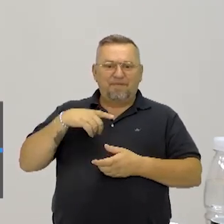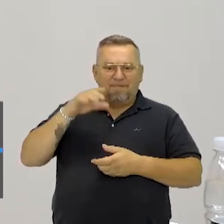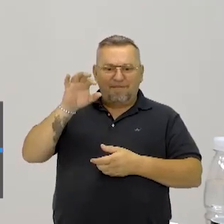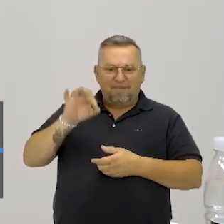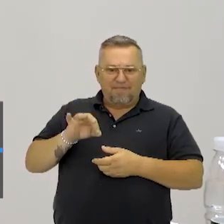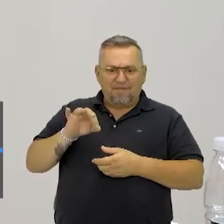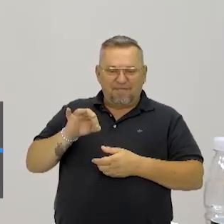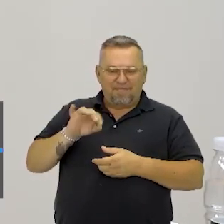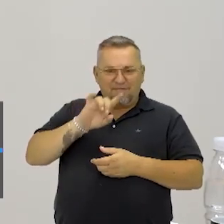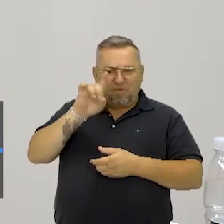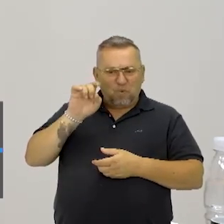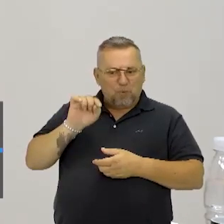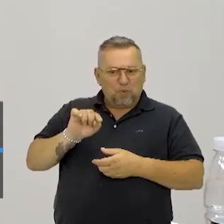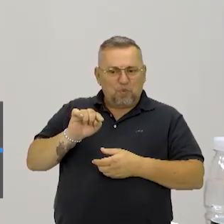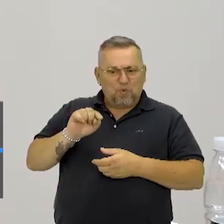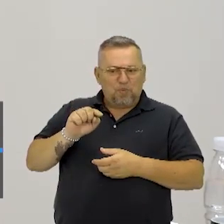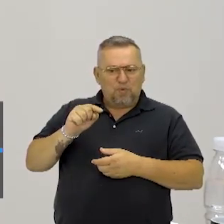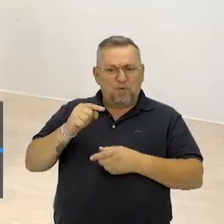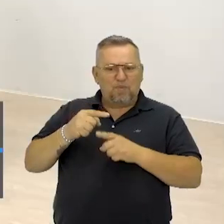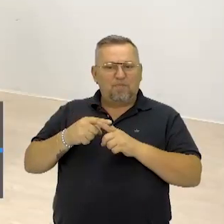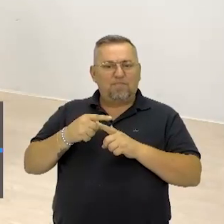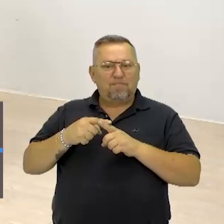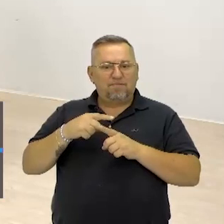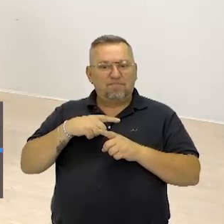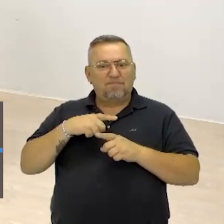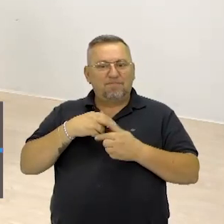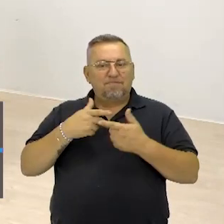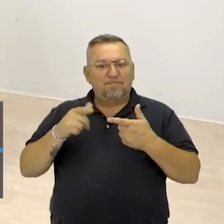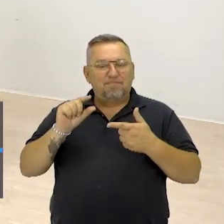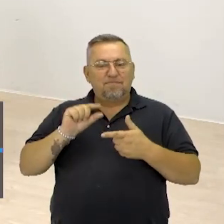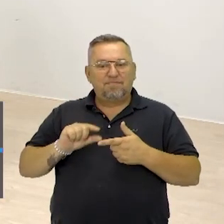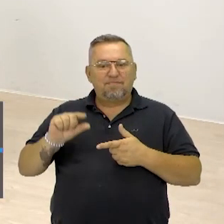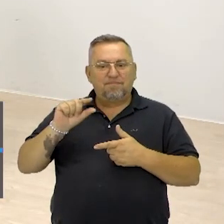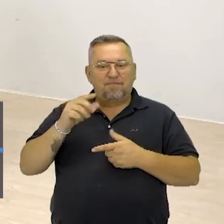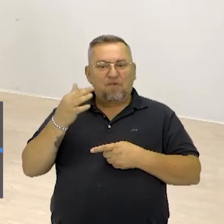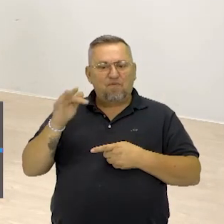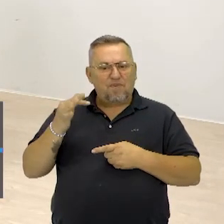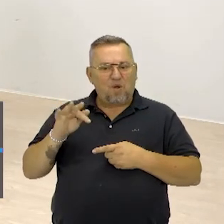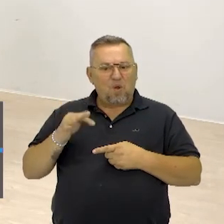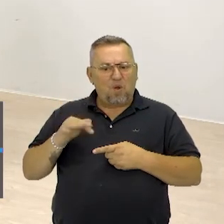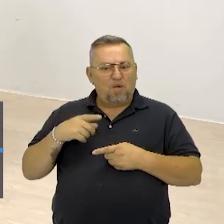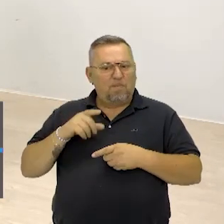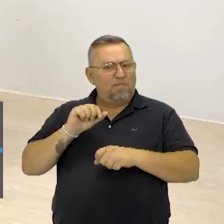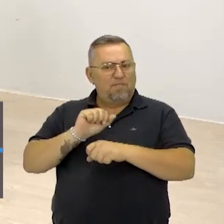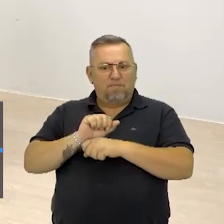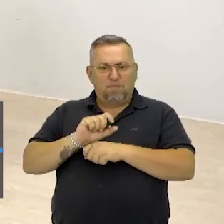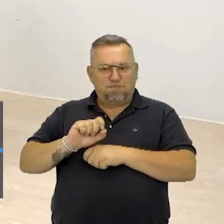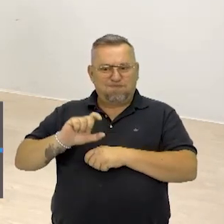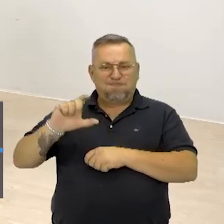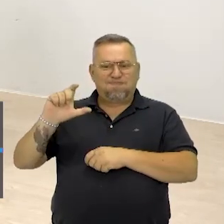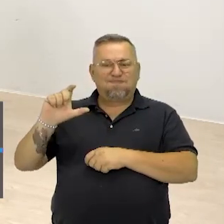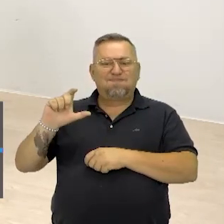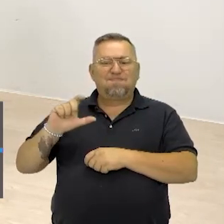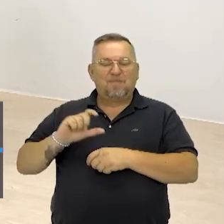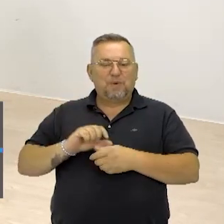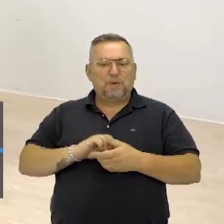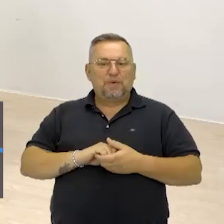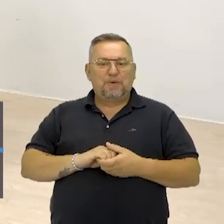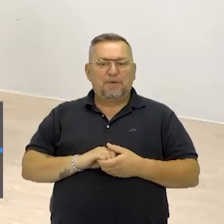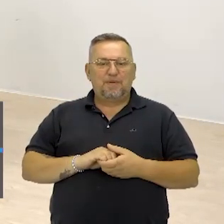estão em dúvida? Porque a resposta... teve um pouquinho de falso aí que a gente não esperava, essa margem aí de